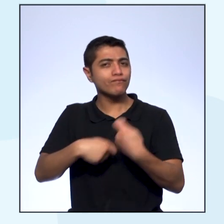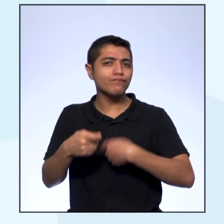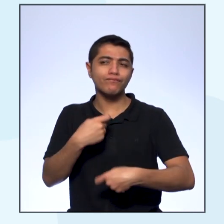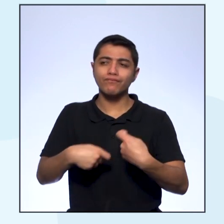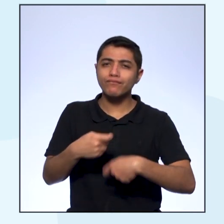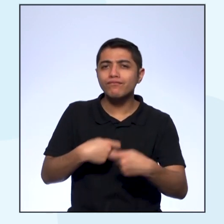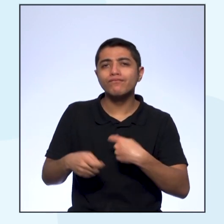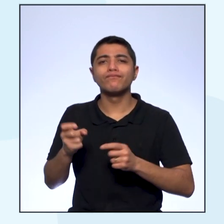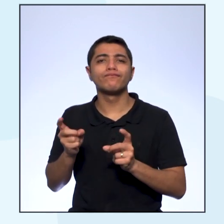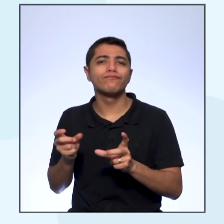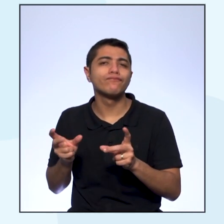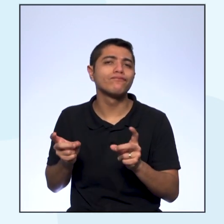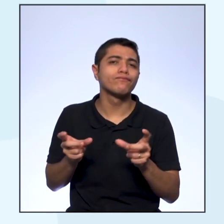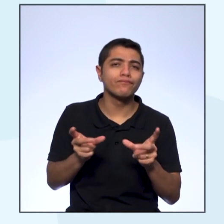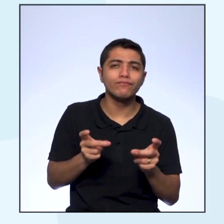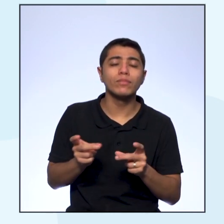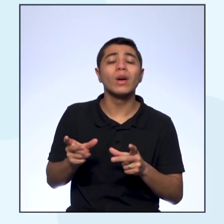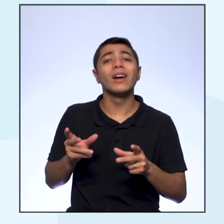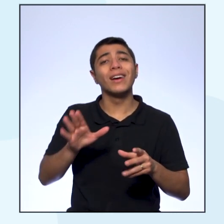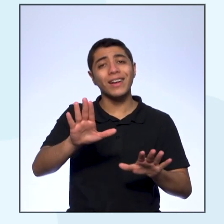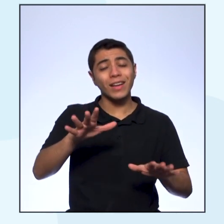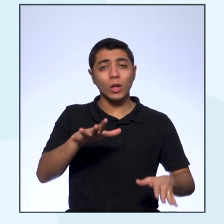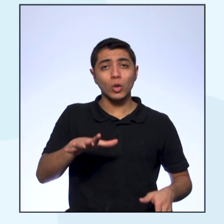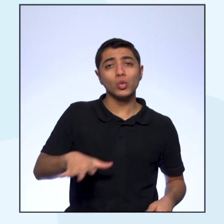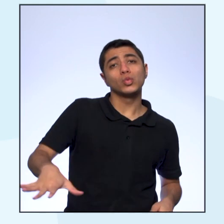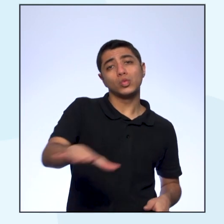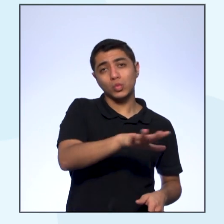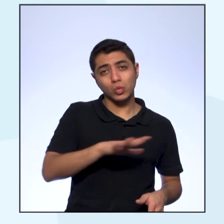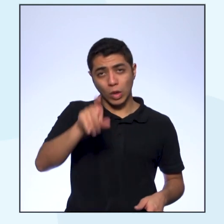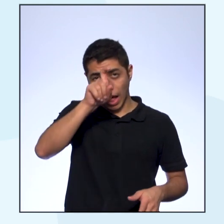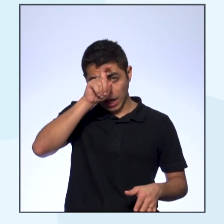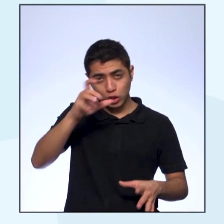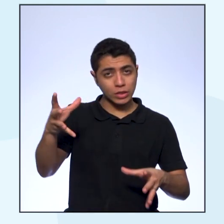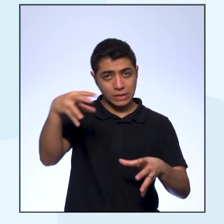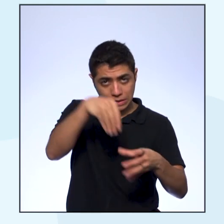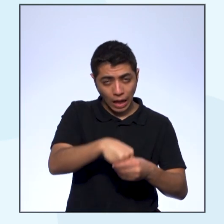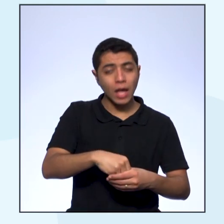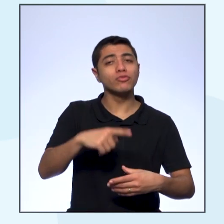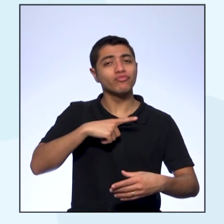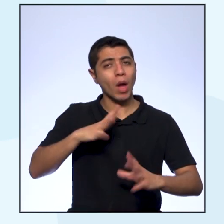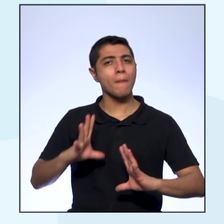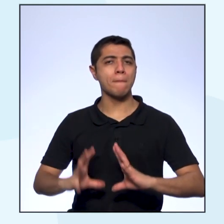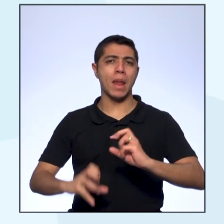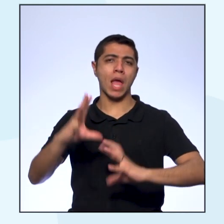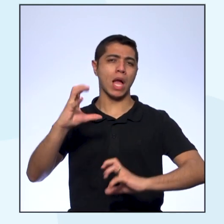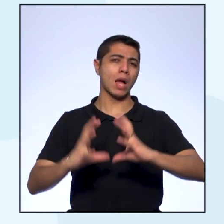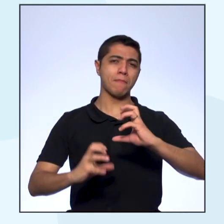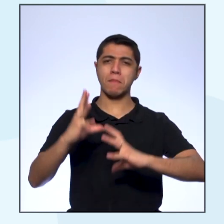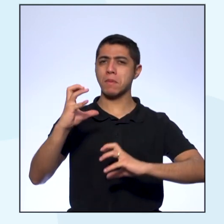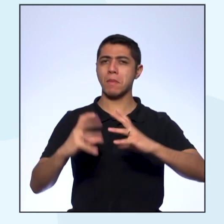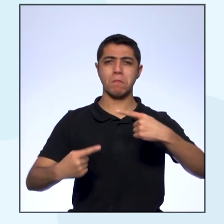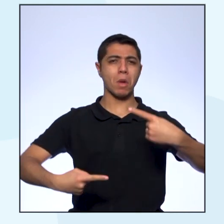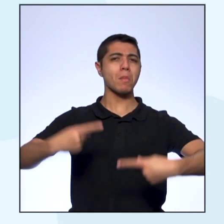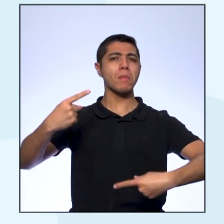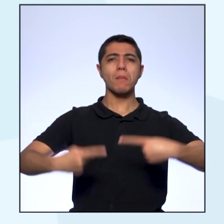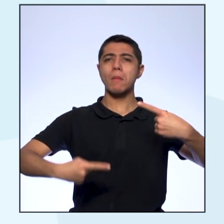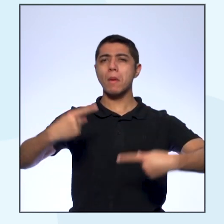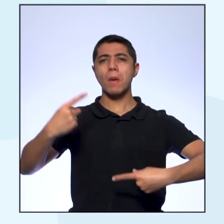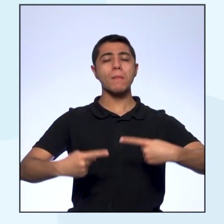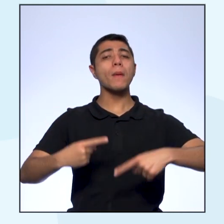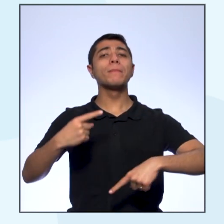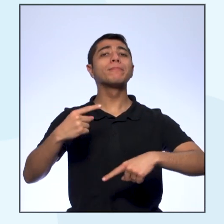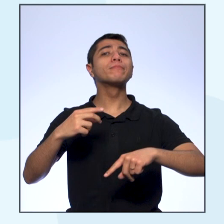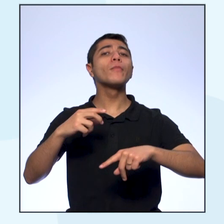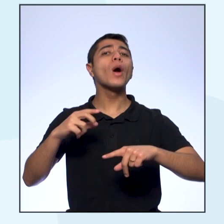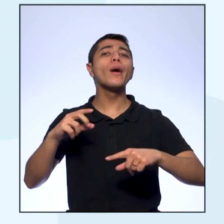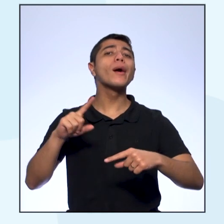Existem disputas internas por conta das questões comerciais, inclusive, e é nesse momento de disputas